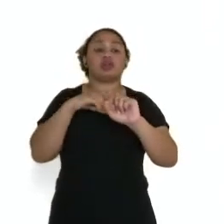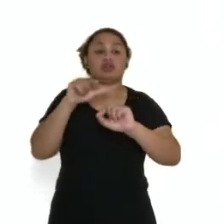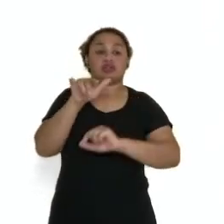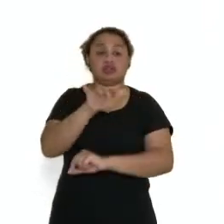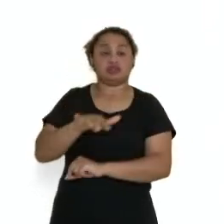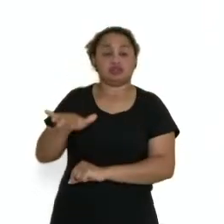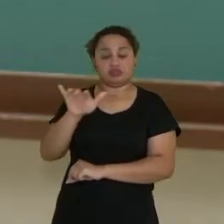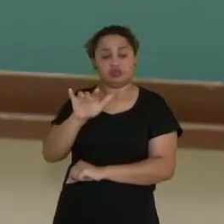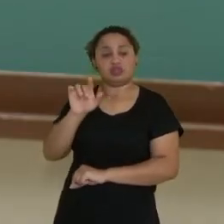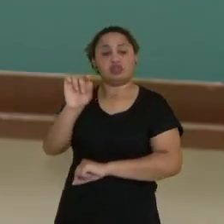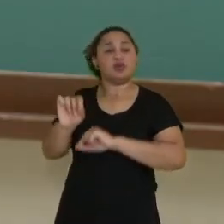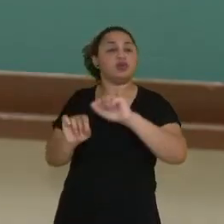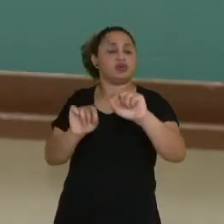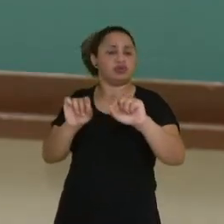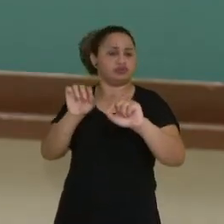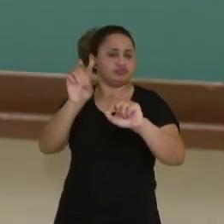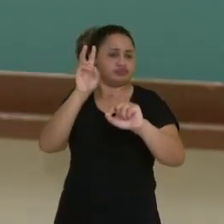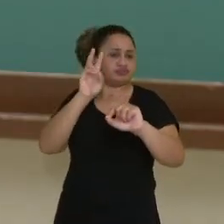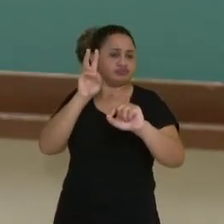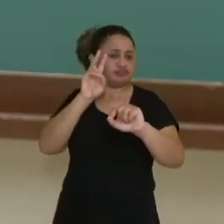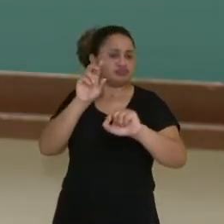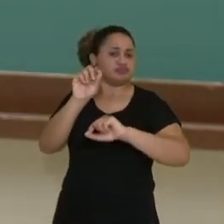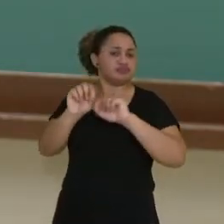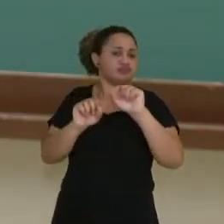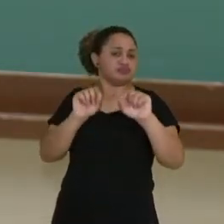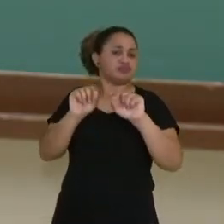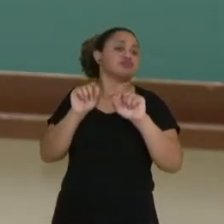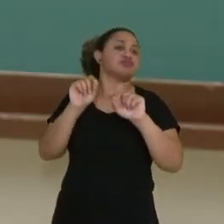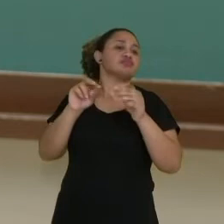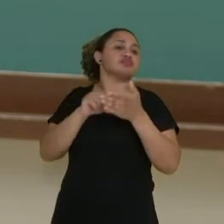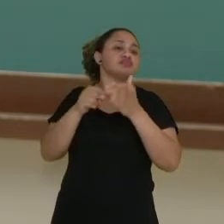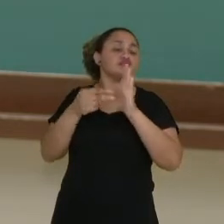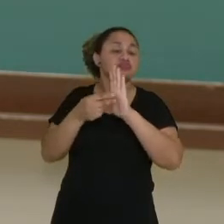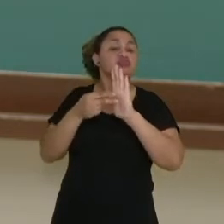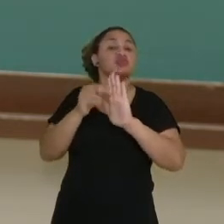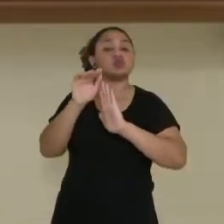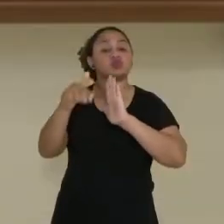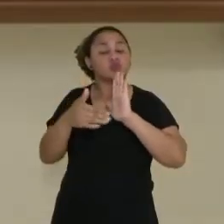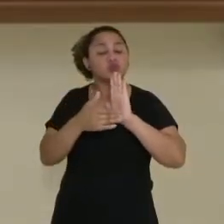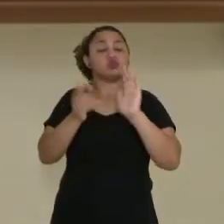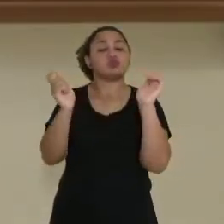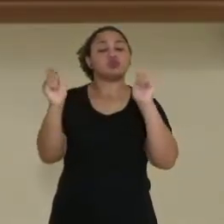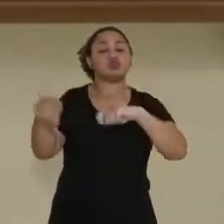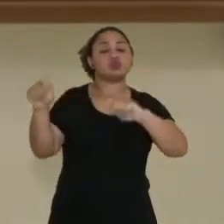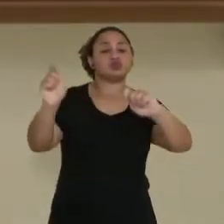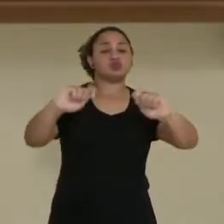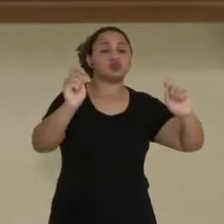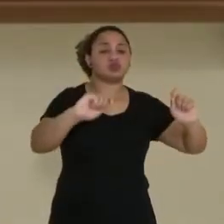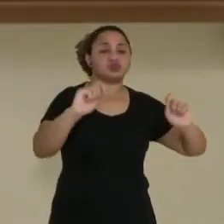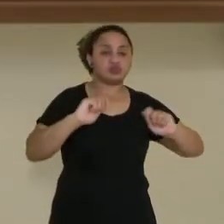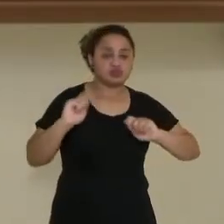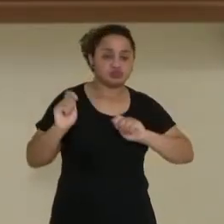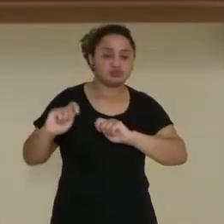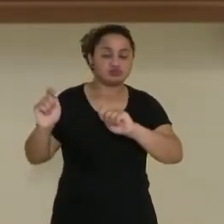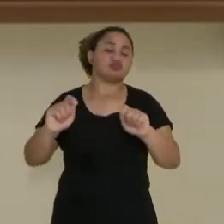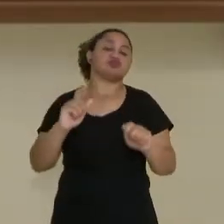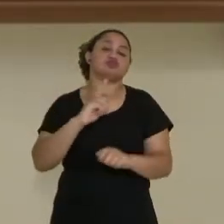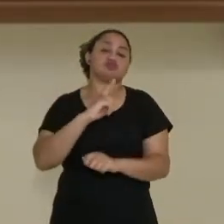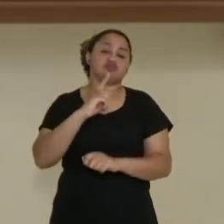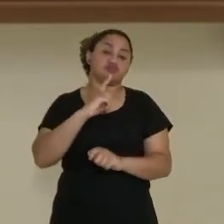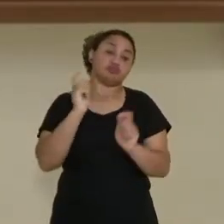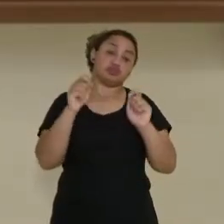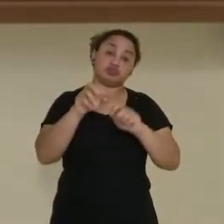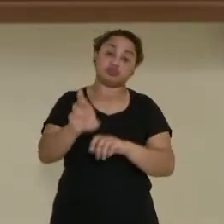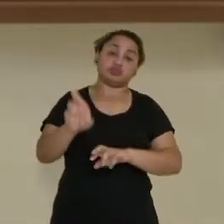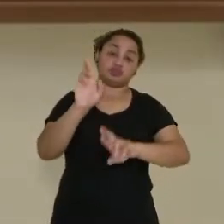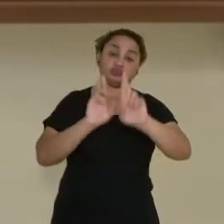situação problema? Lembra? O espaço amostral são todas as possibilidades, são todos os possíveis